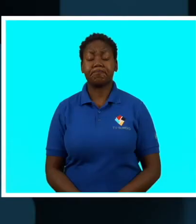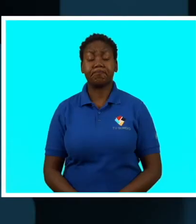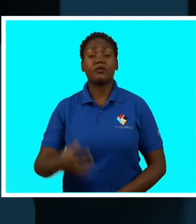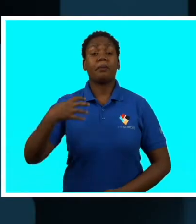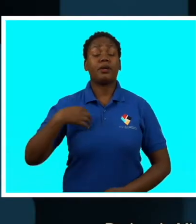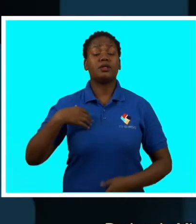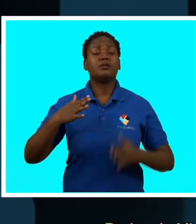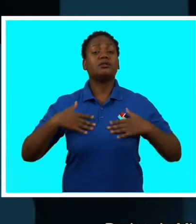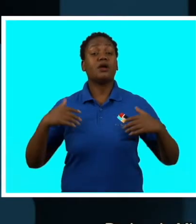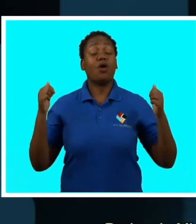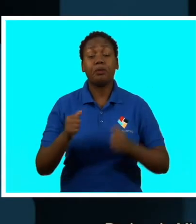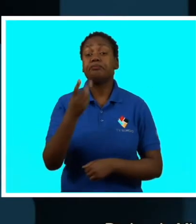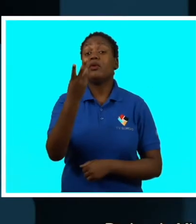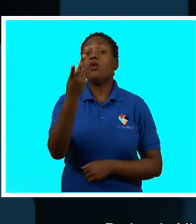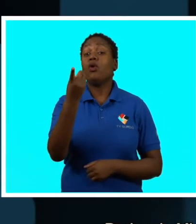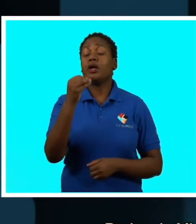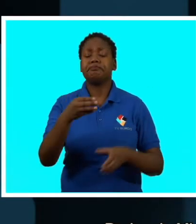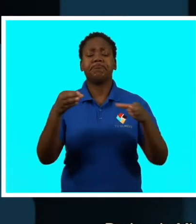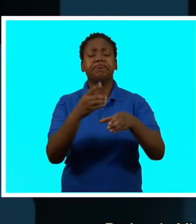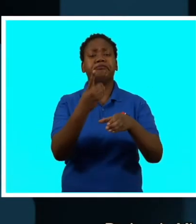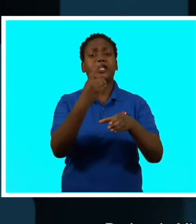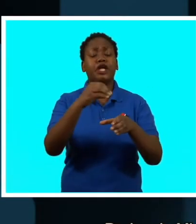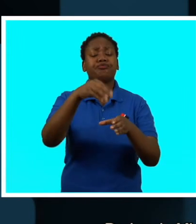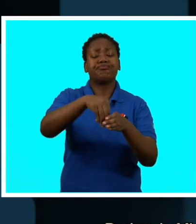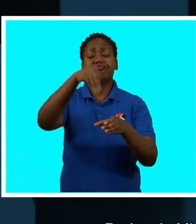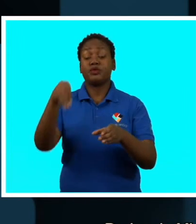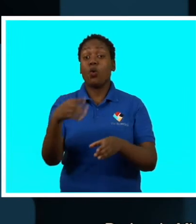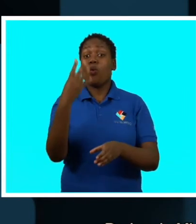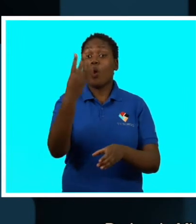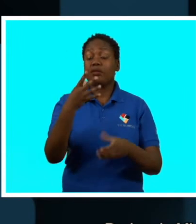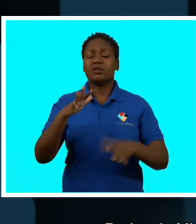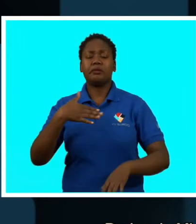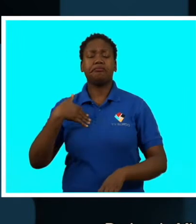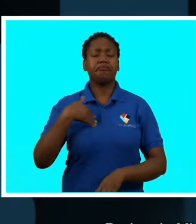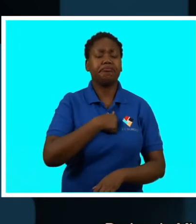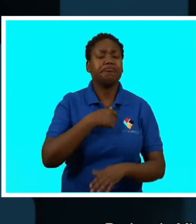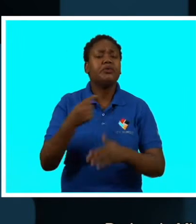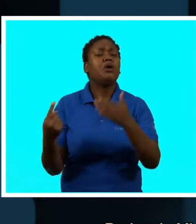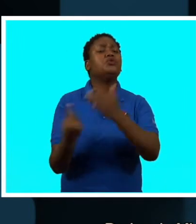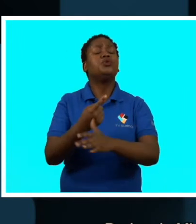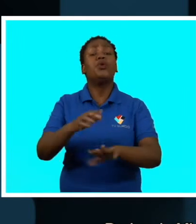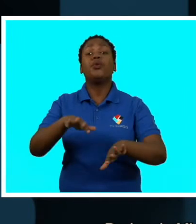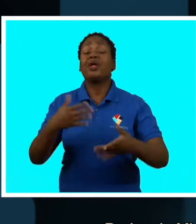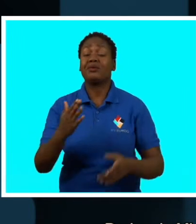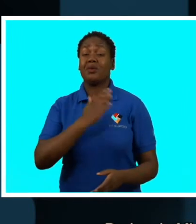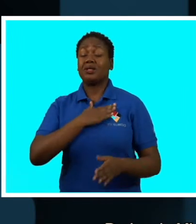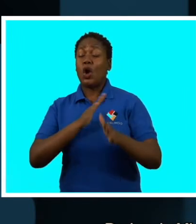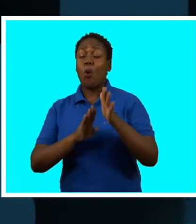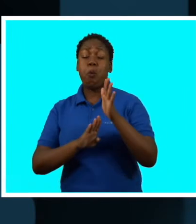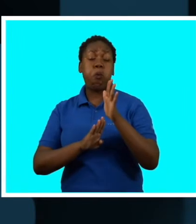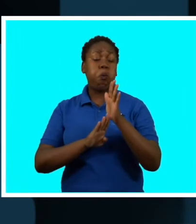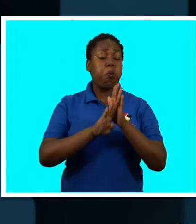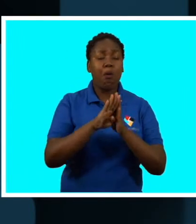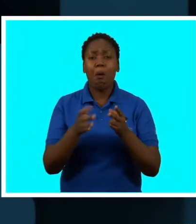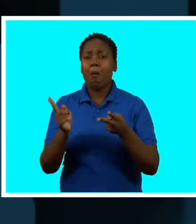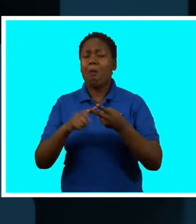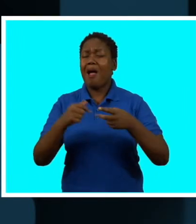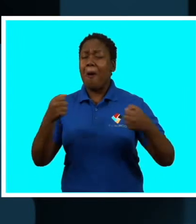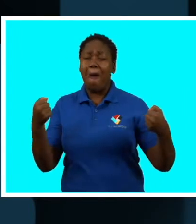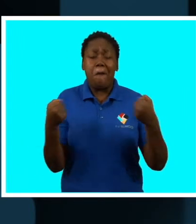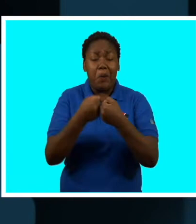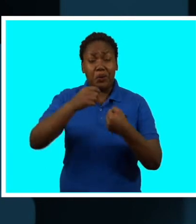Dados do Ministério da Saúde revelam que 4 em cada 10 moçambicanos adultos sofrem de hipertensão. Uma